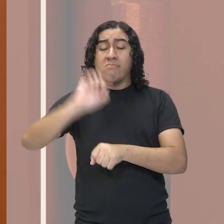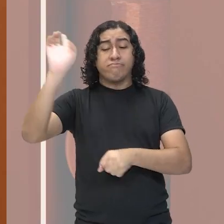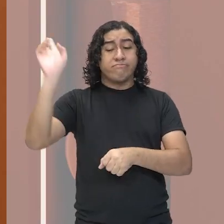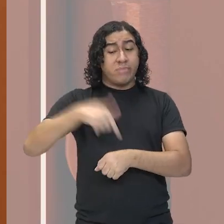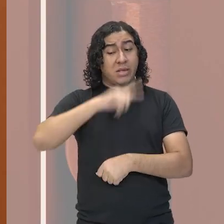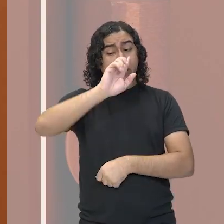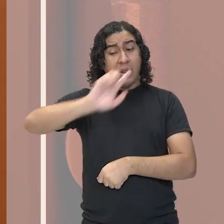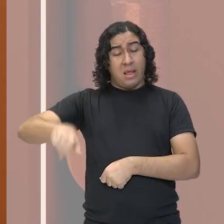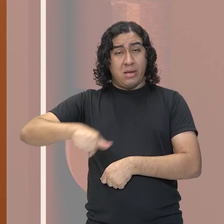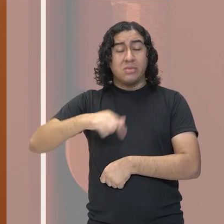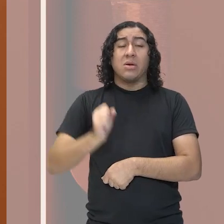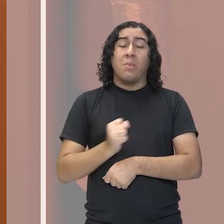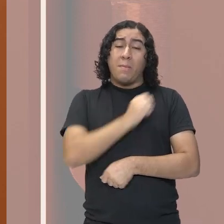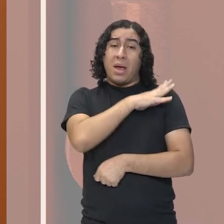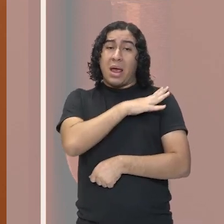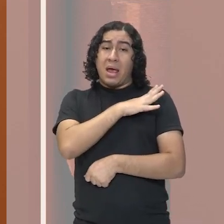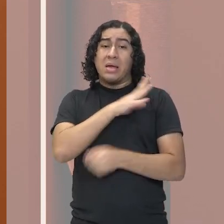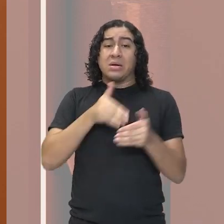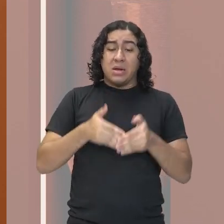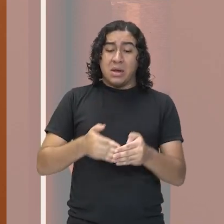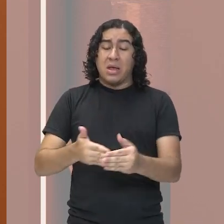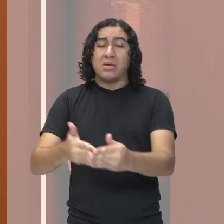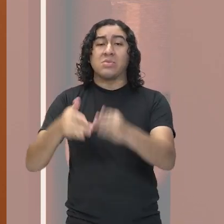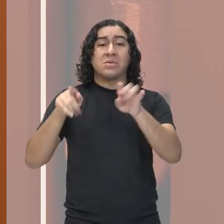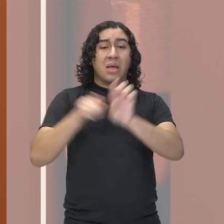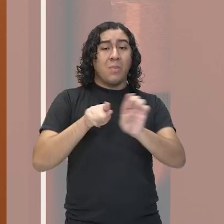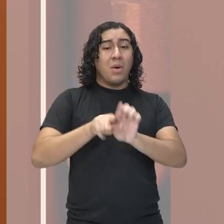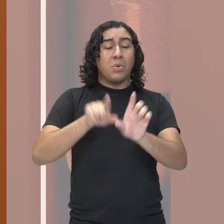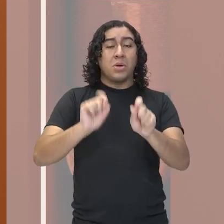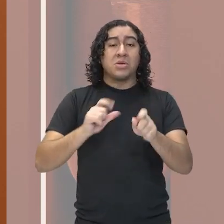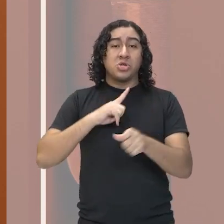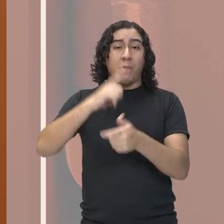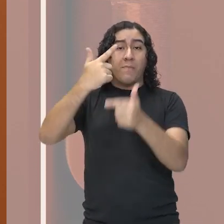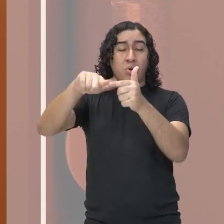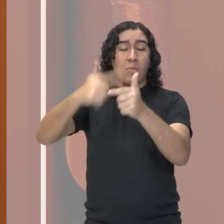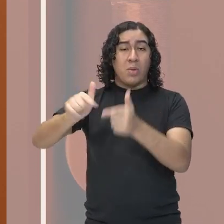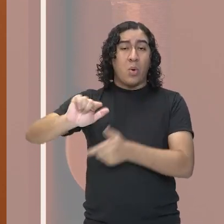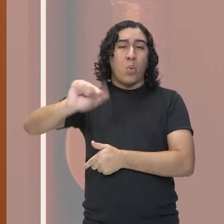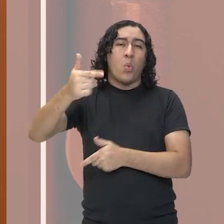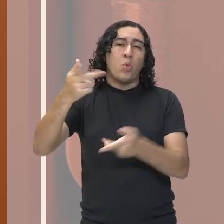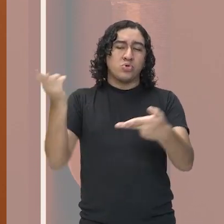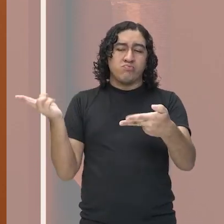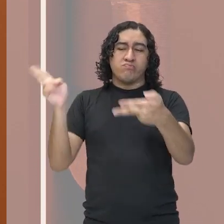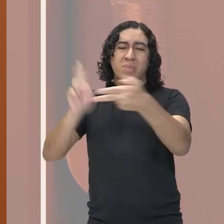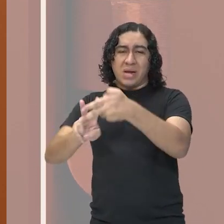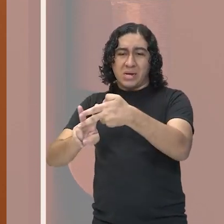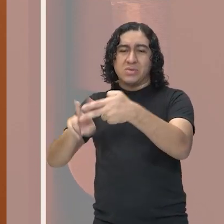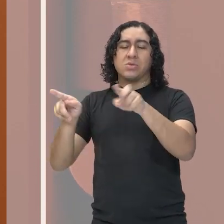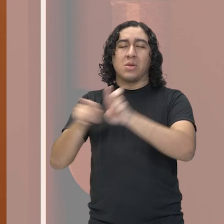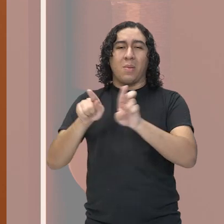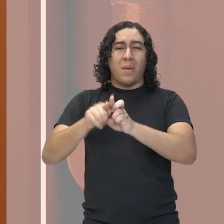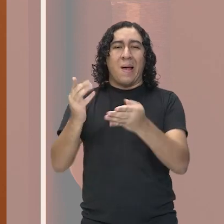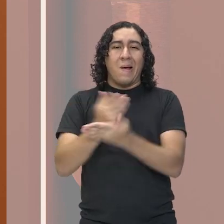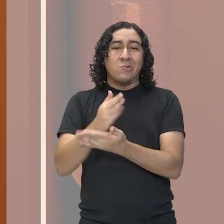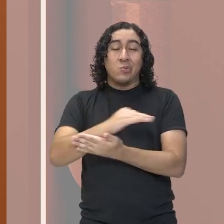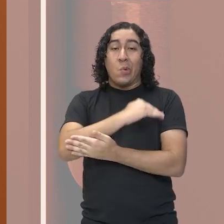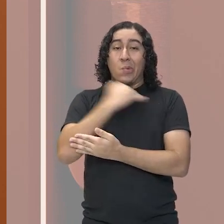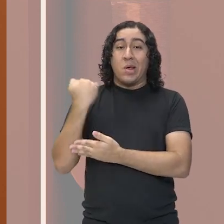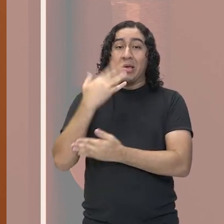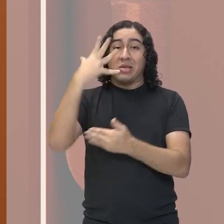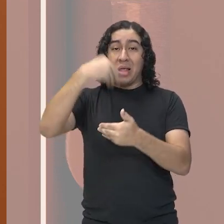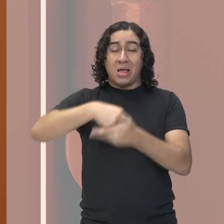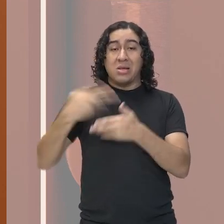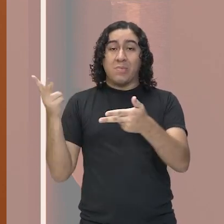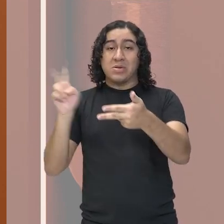os marinheiros ficaram aí, tiveram outros problemas, foram presos, né? Alguns morreram na prisão aí dentro